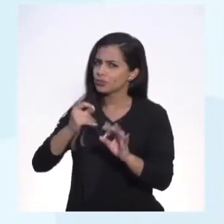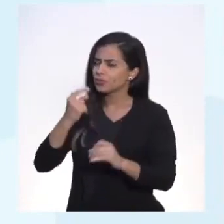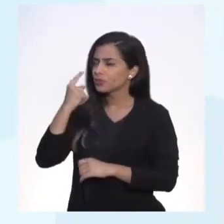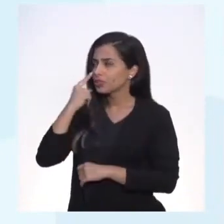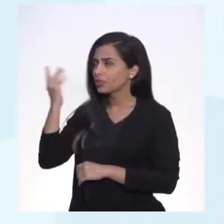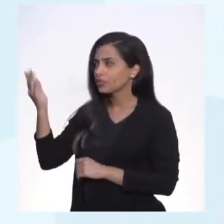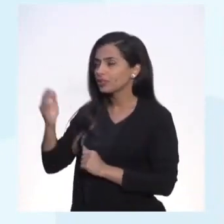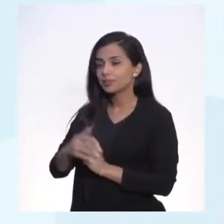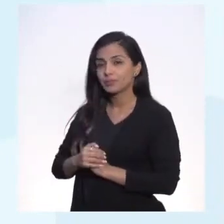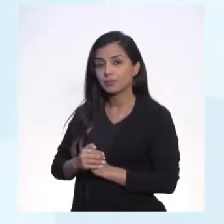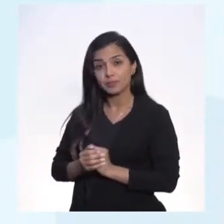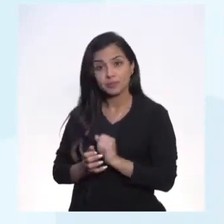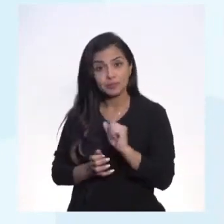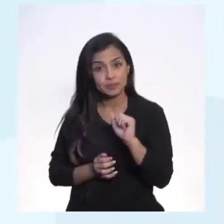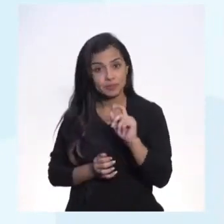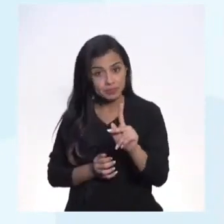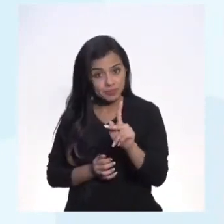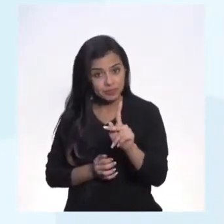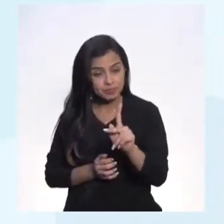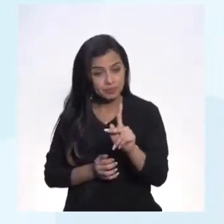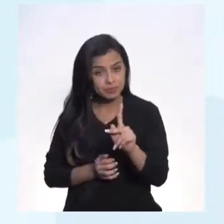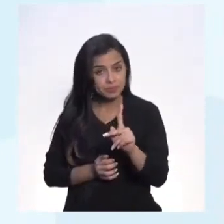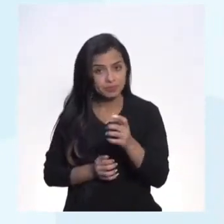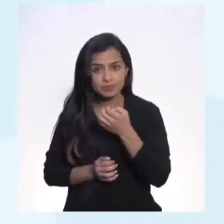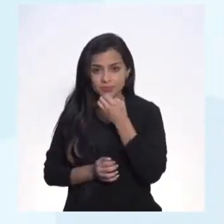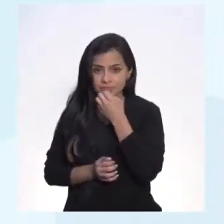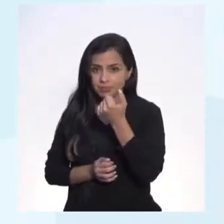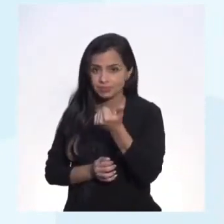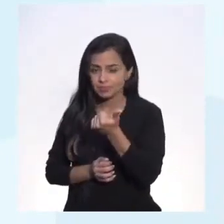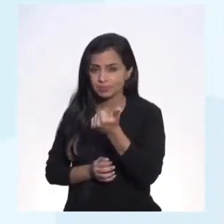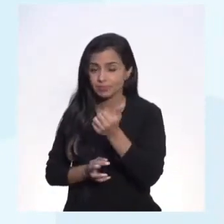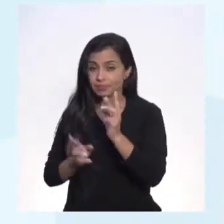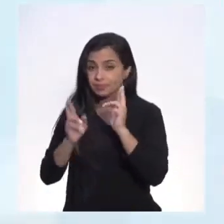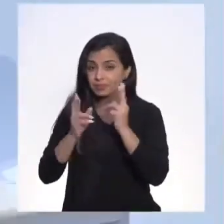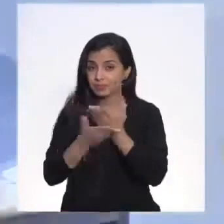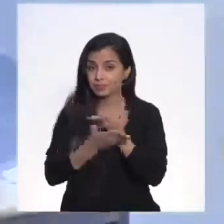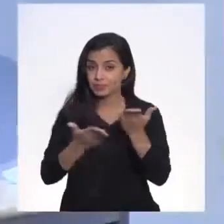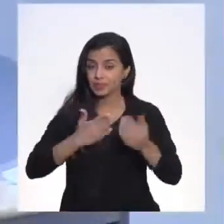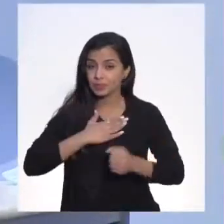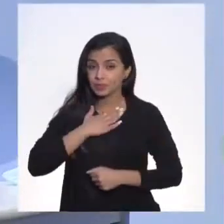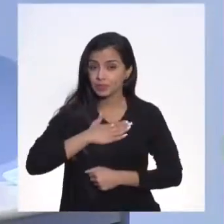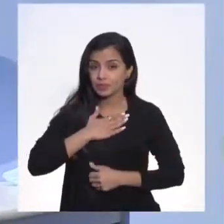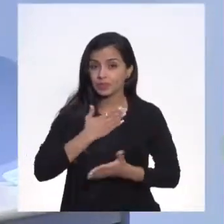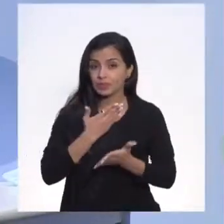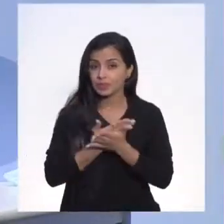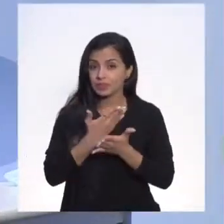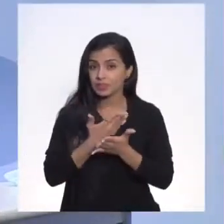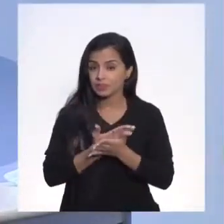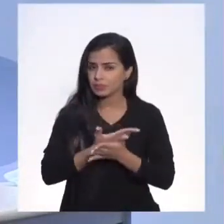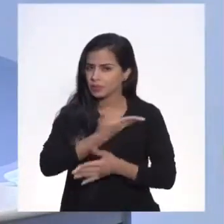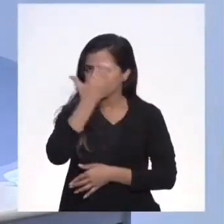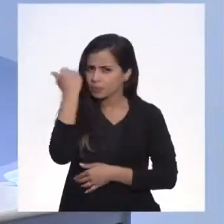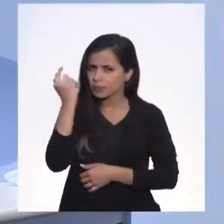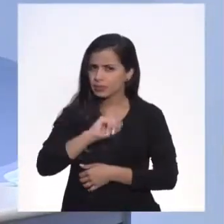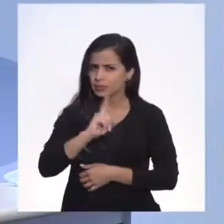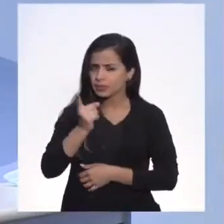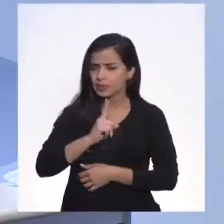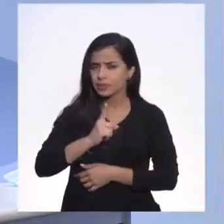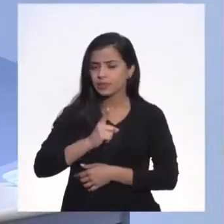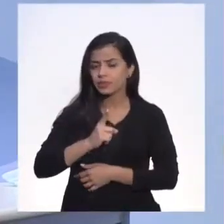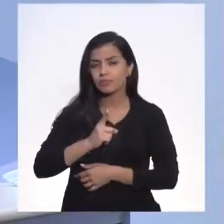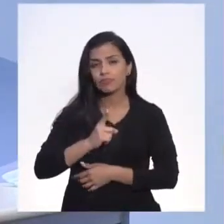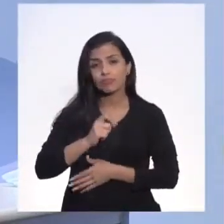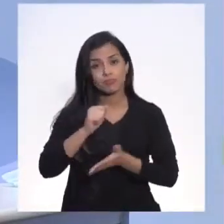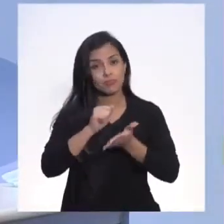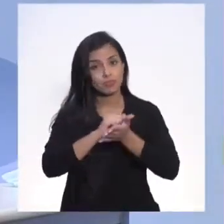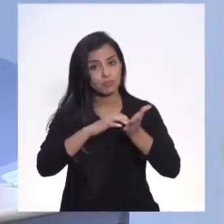bonitinha. Certo, pessoal? Muito bem. Espero que vocês tenham gostado da aula. Não se esqueçam de fazer as